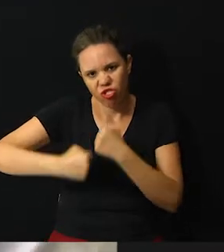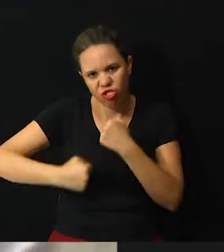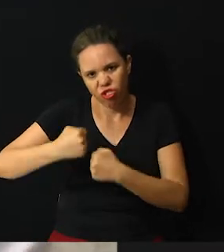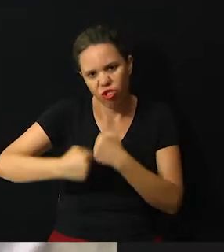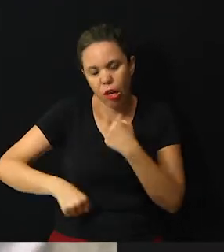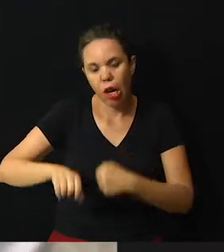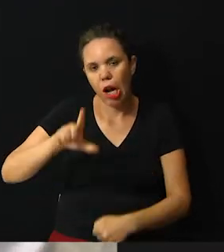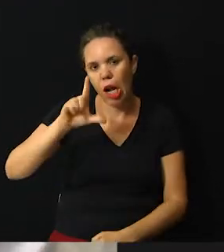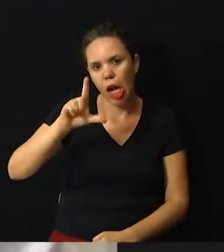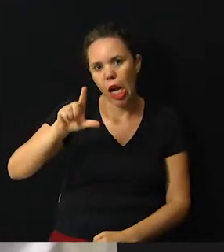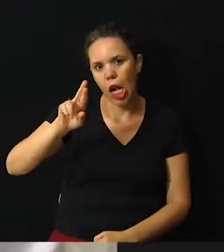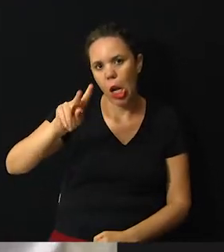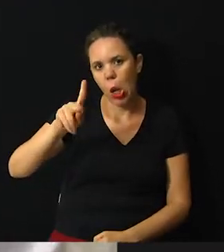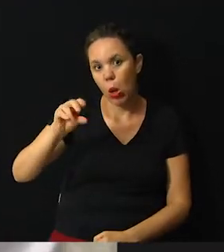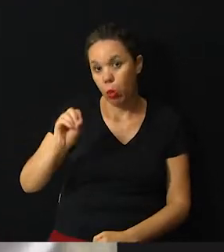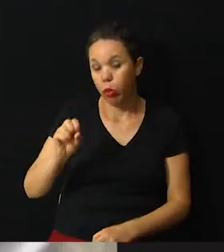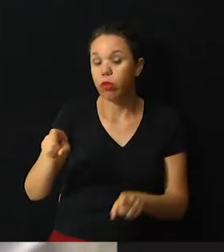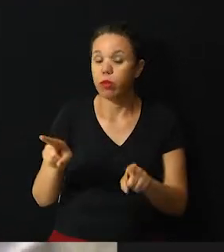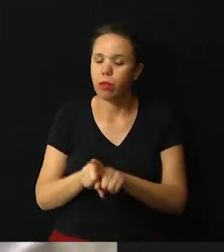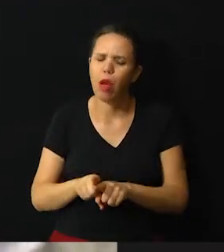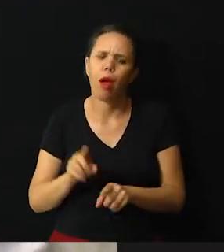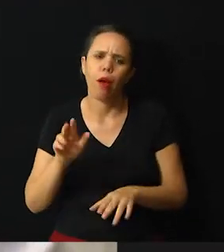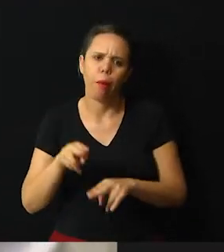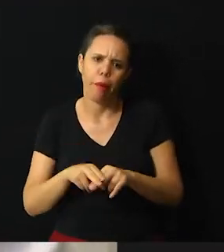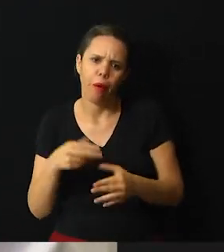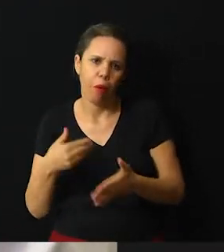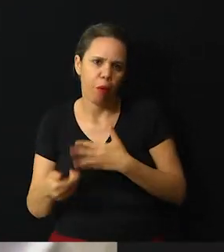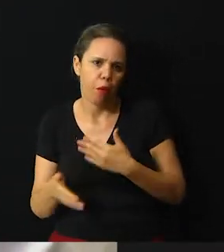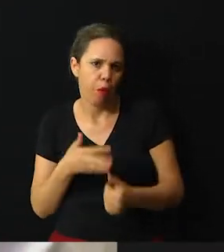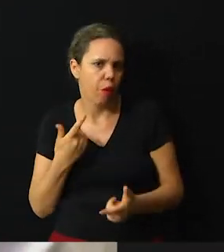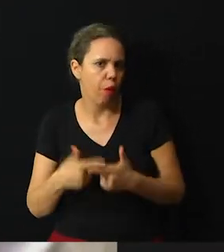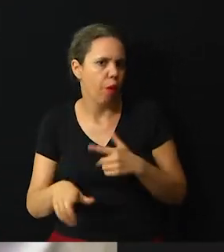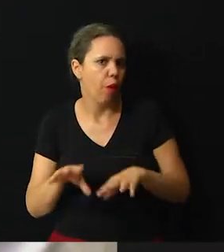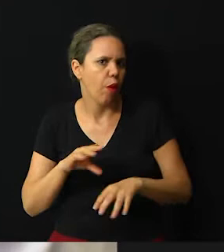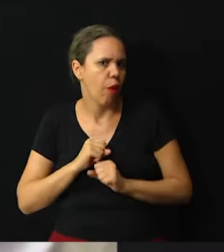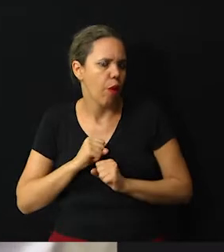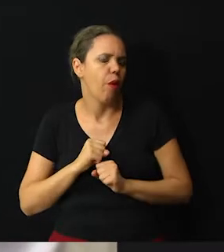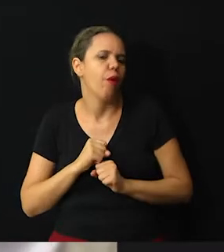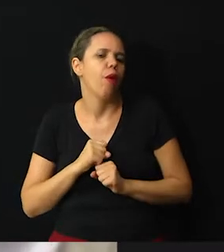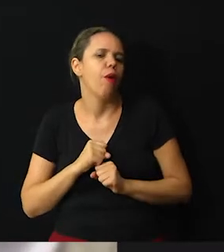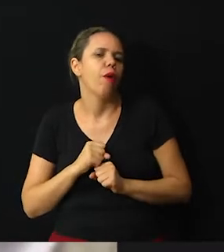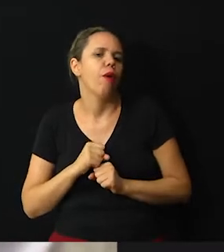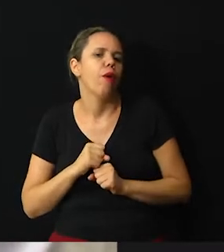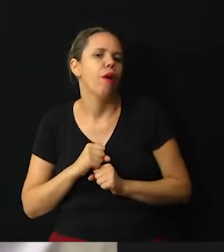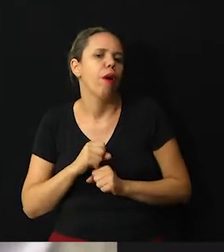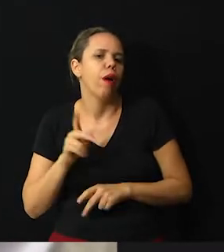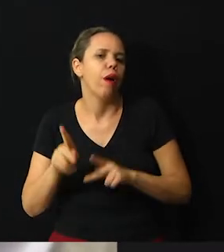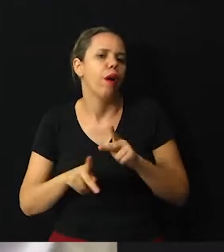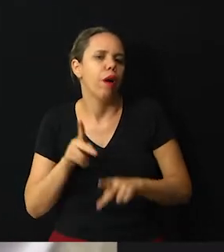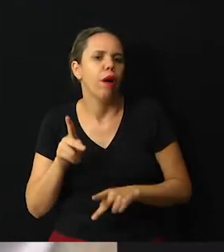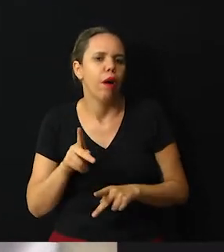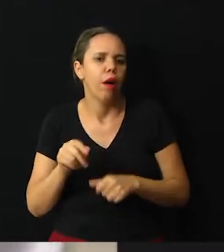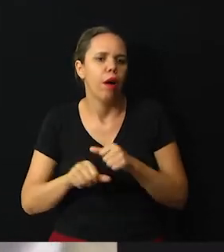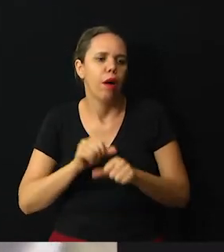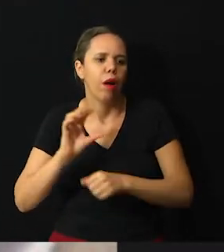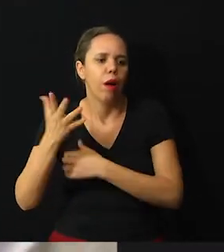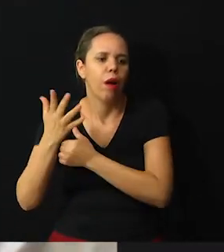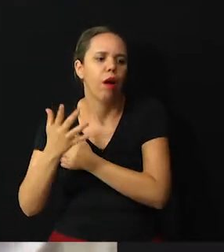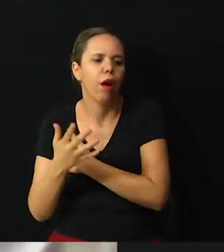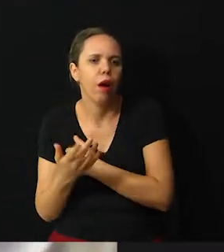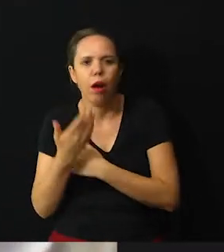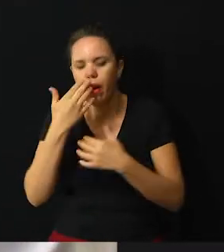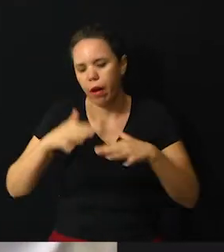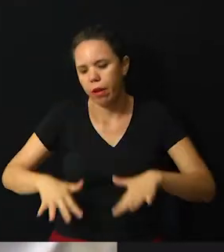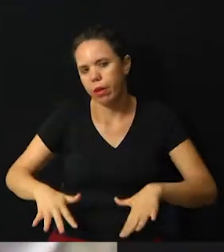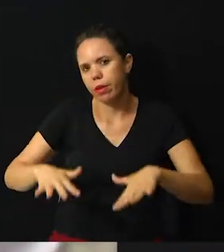Então, é uma predisposição genética. E, por um motivo qualquer, acaba um fator desencadeante, né? Então, existem os gatilhos. Isso pode acontecer